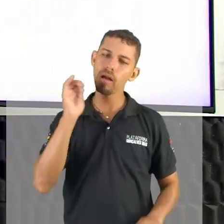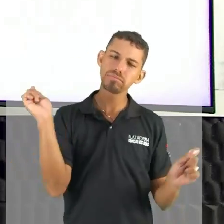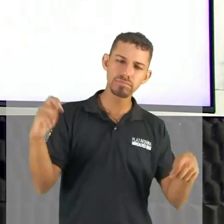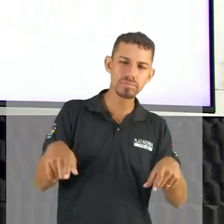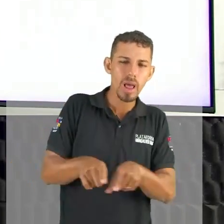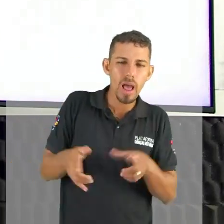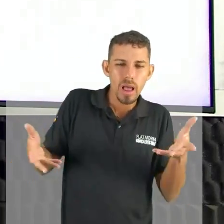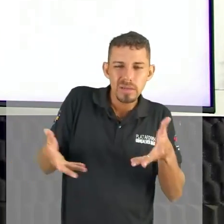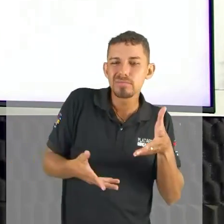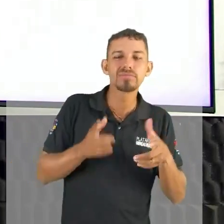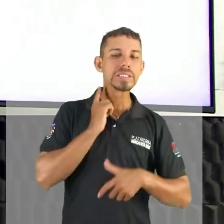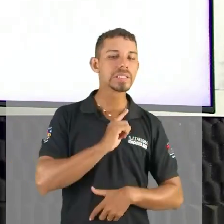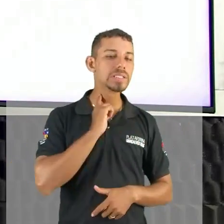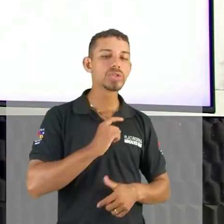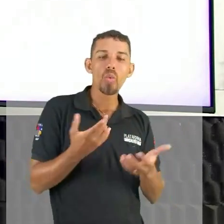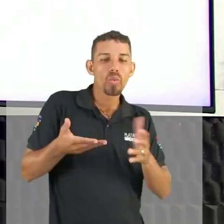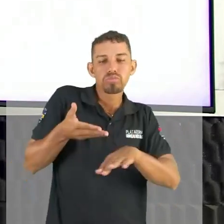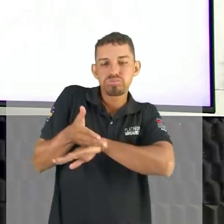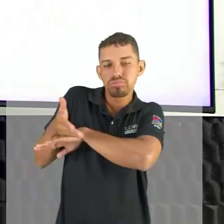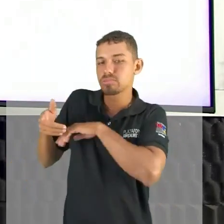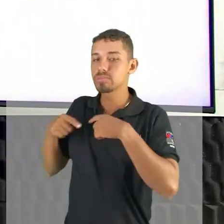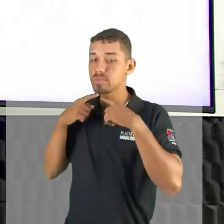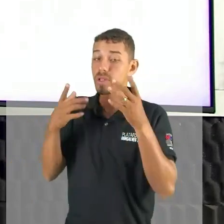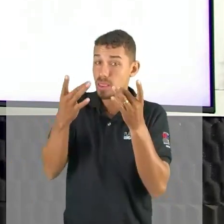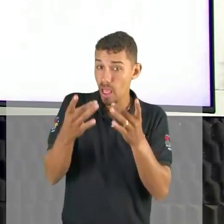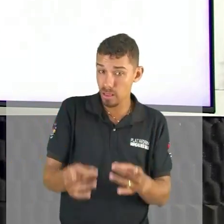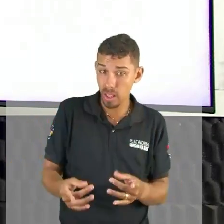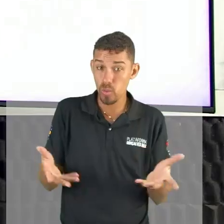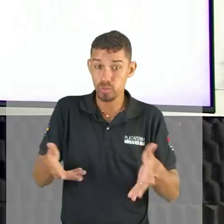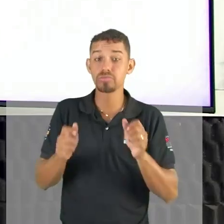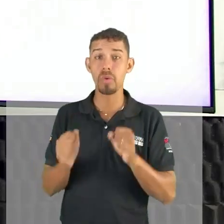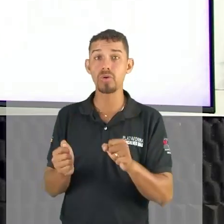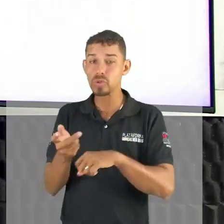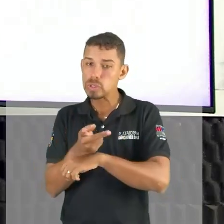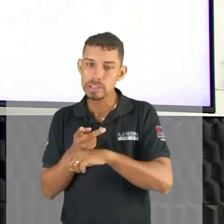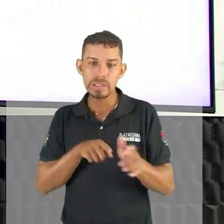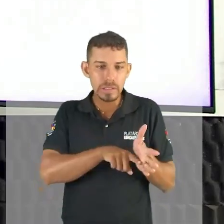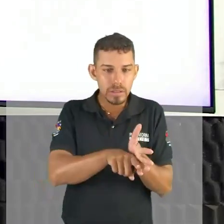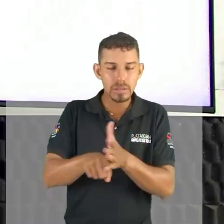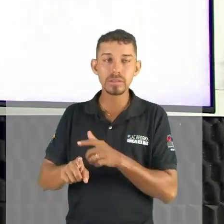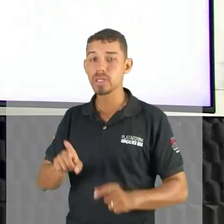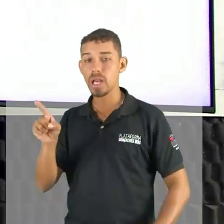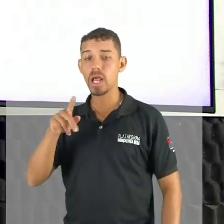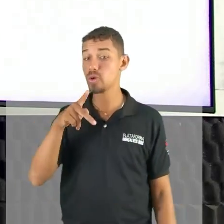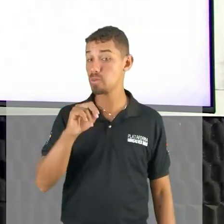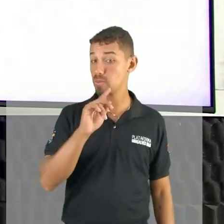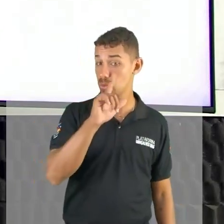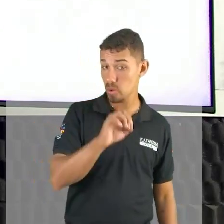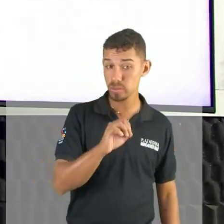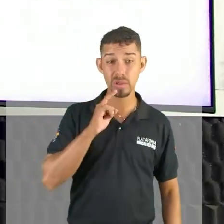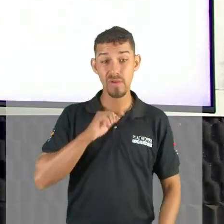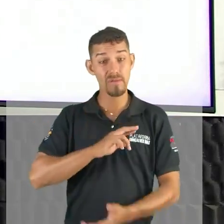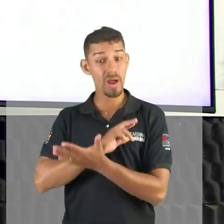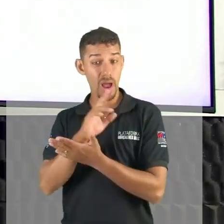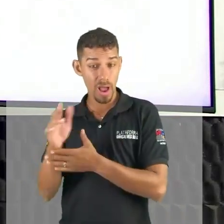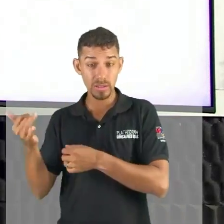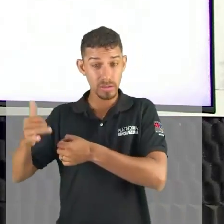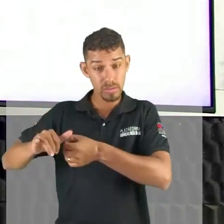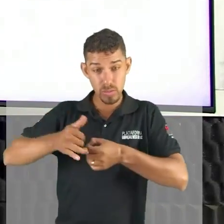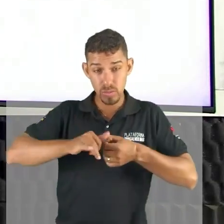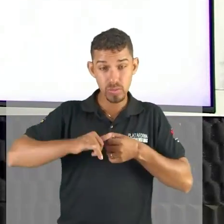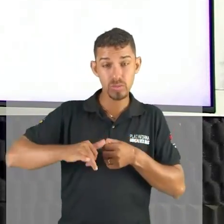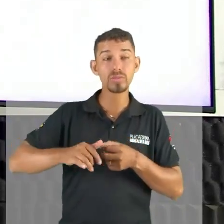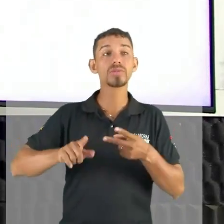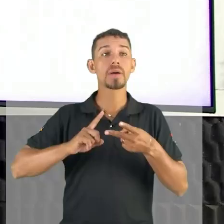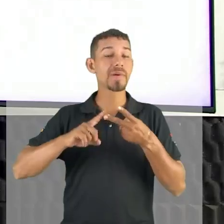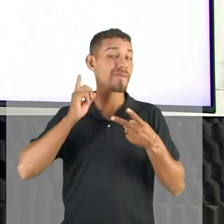ser exploradas. Detalhe pequeno, gente, olha só. Lá no Polo eu tenho várias fontes de petróleo e